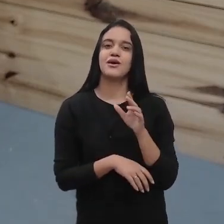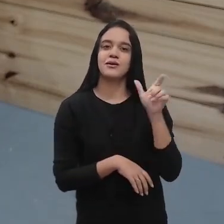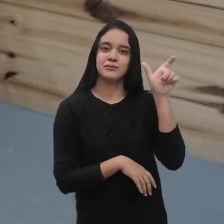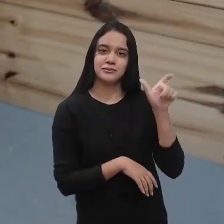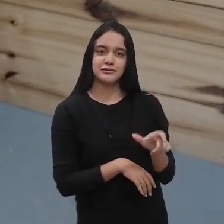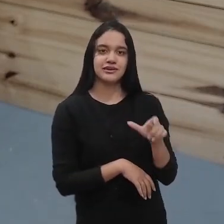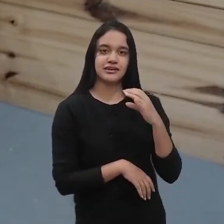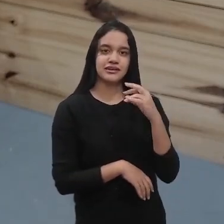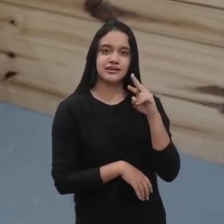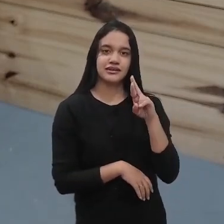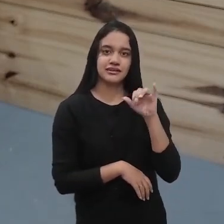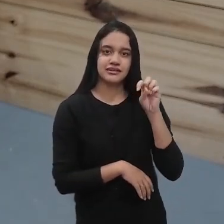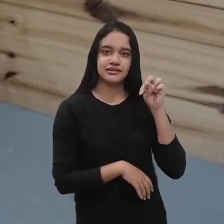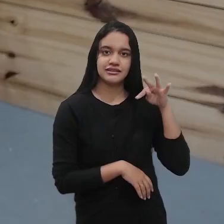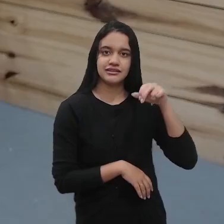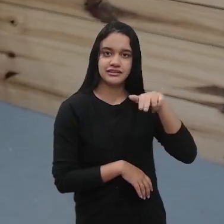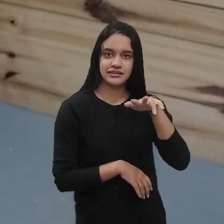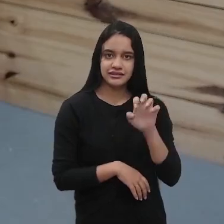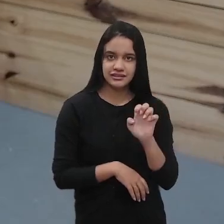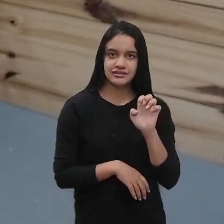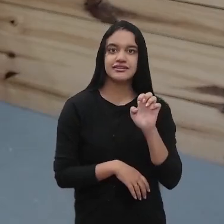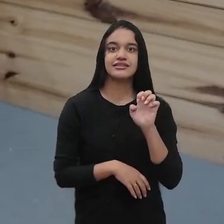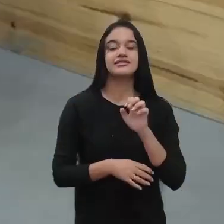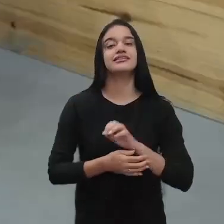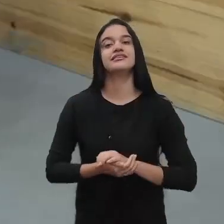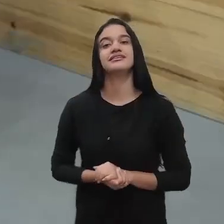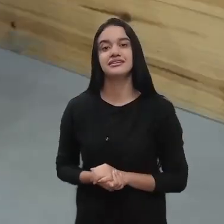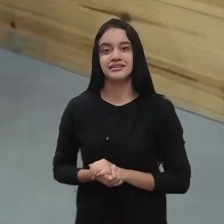Obrigada. Obrigada por estar aqui conosco. E